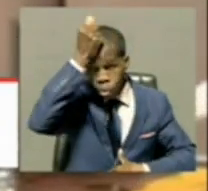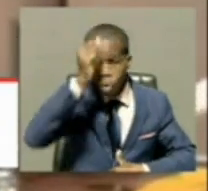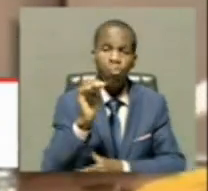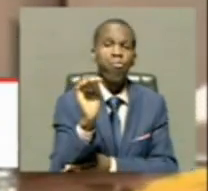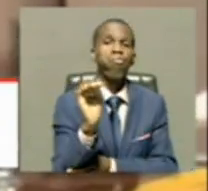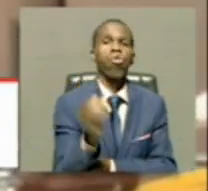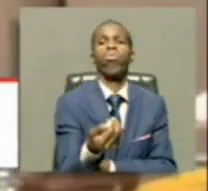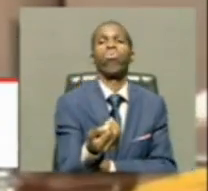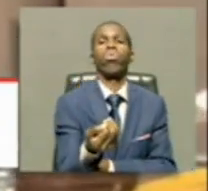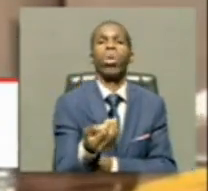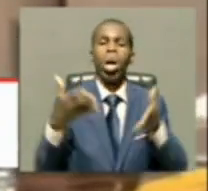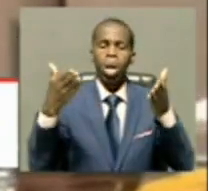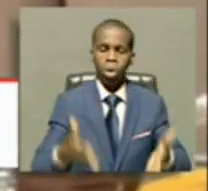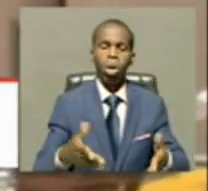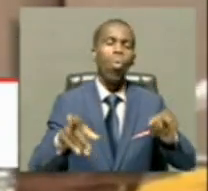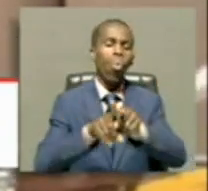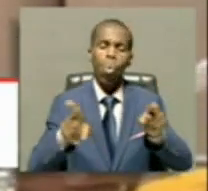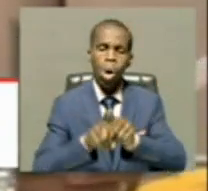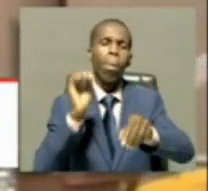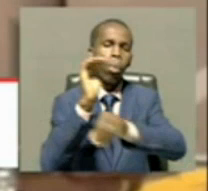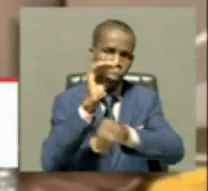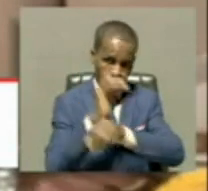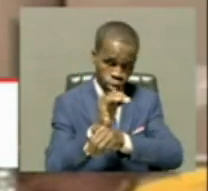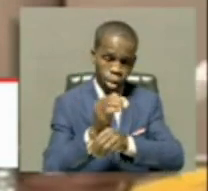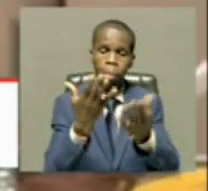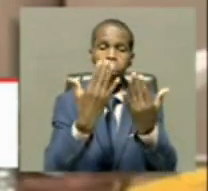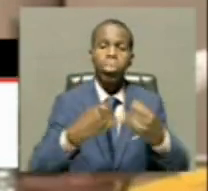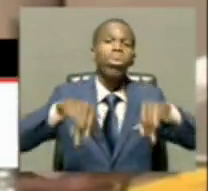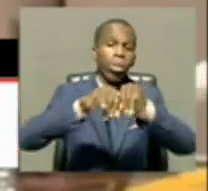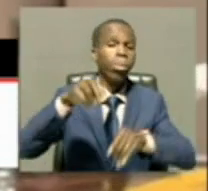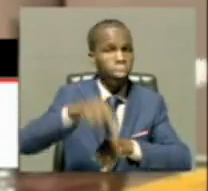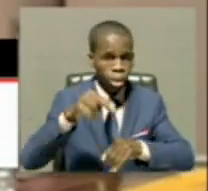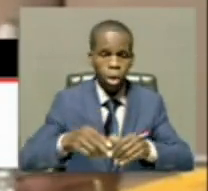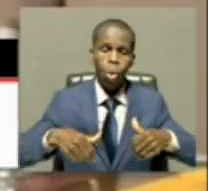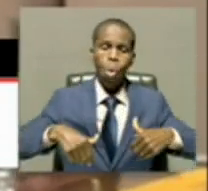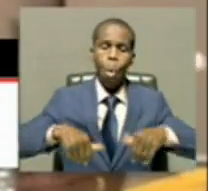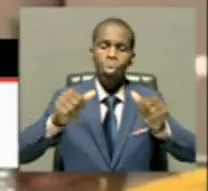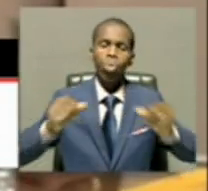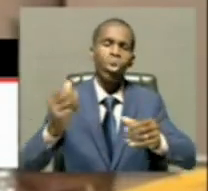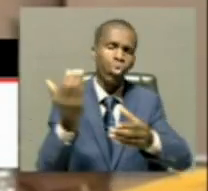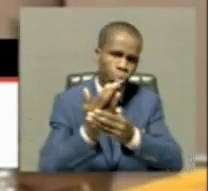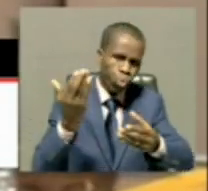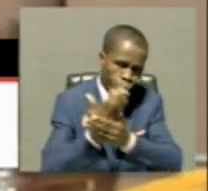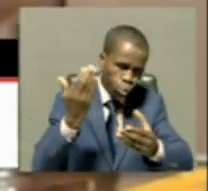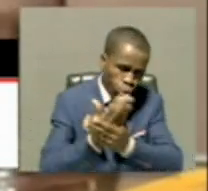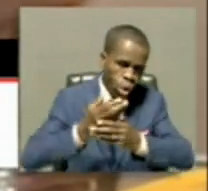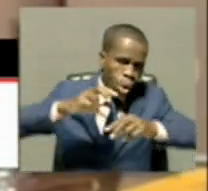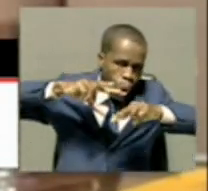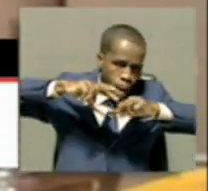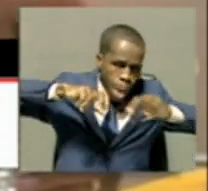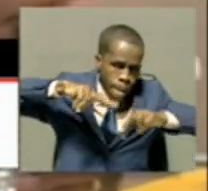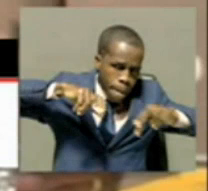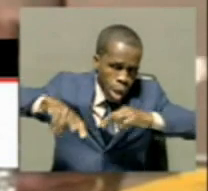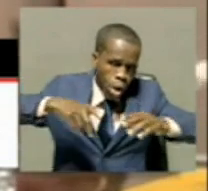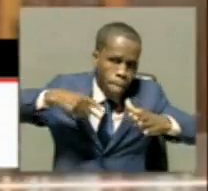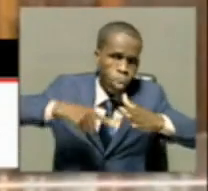que está a ser feito na seca, e a nossa província também está dentro desse programa, mas temos que continuar a fazer estudos e temos que